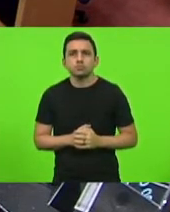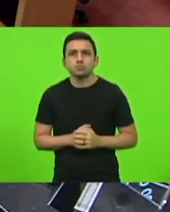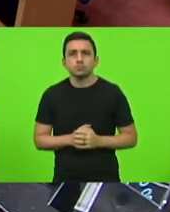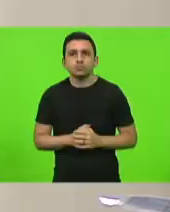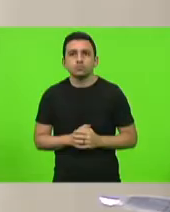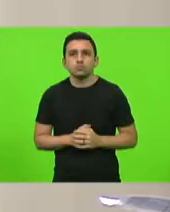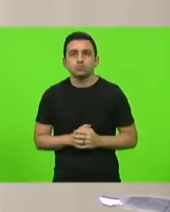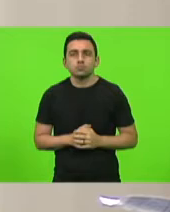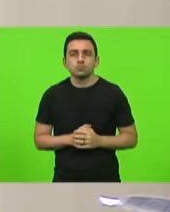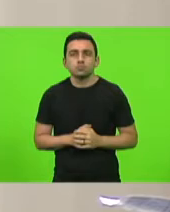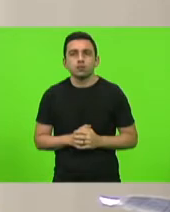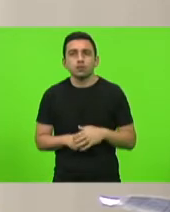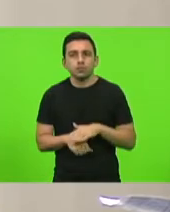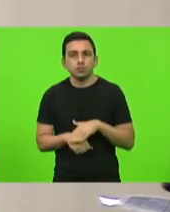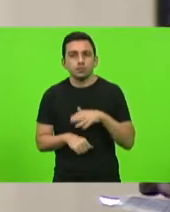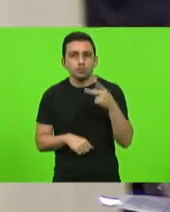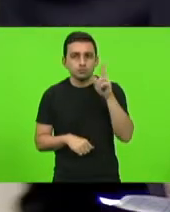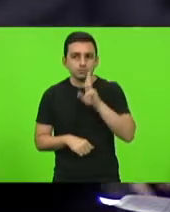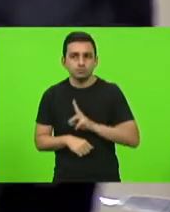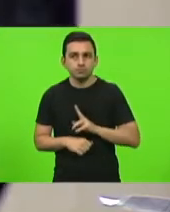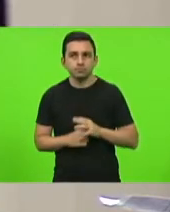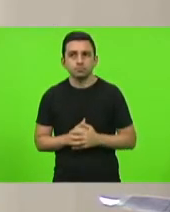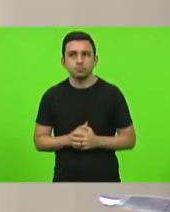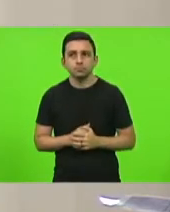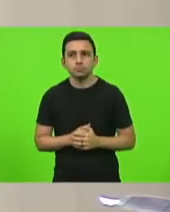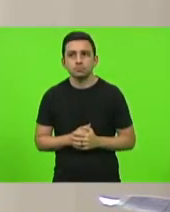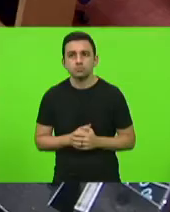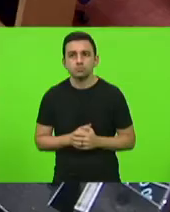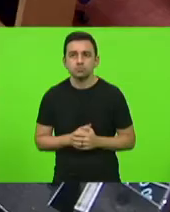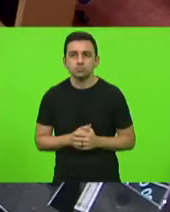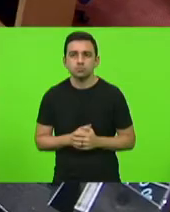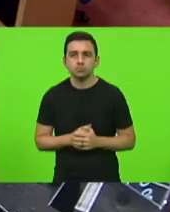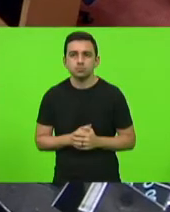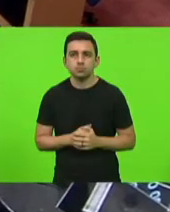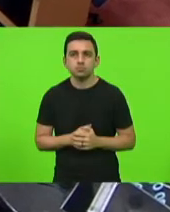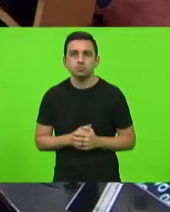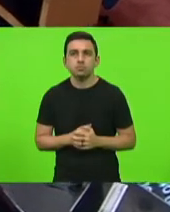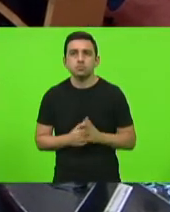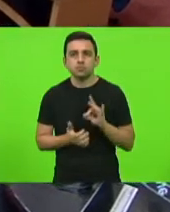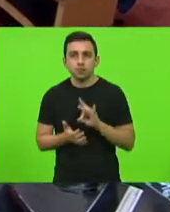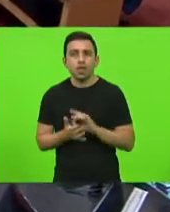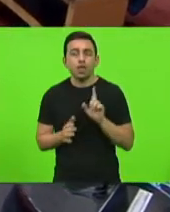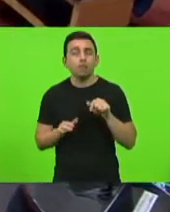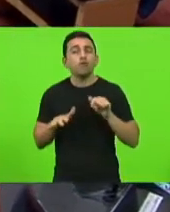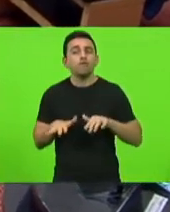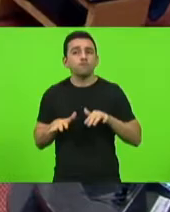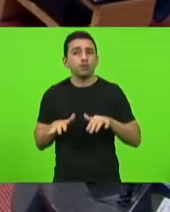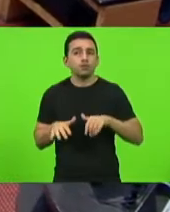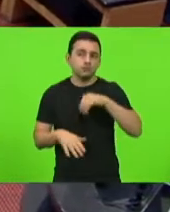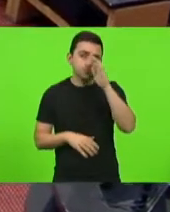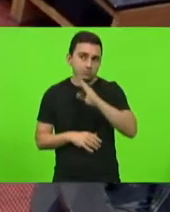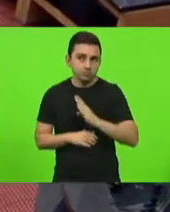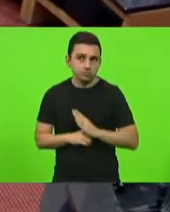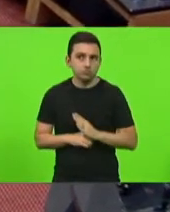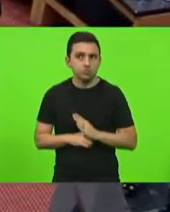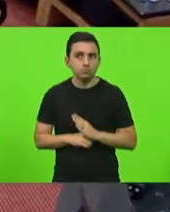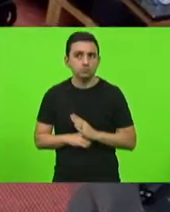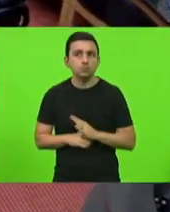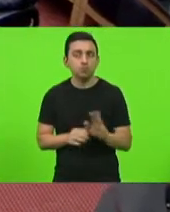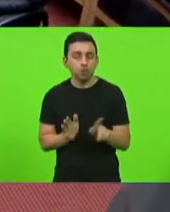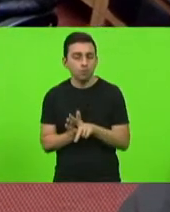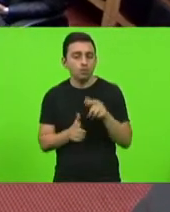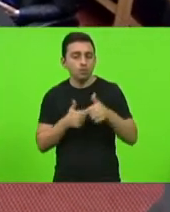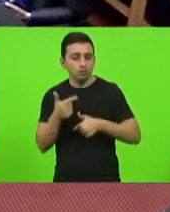Com a palavra, o autor, deputado Ivan Nats. Na verdade, esse é o movimento nacional dos